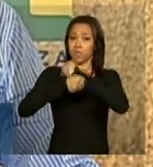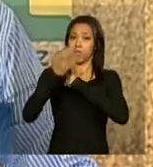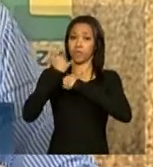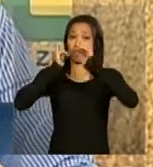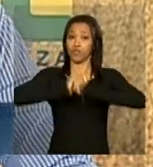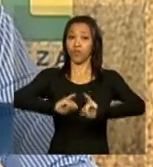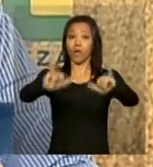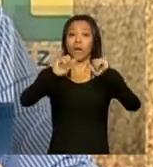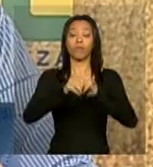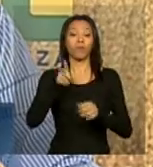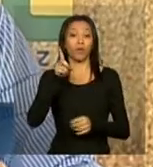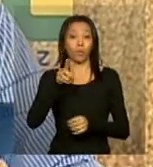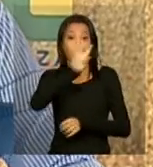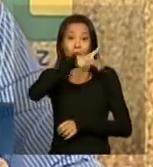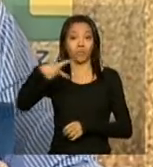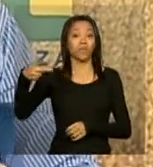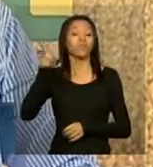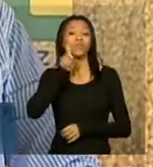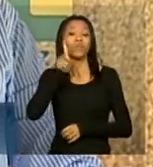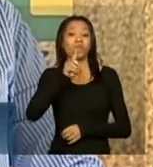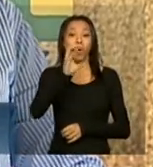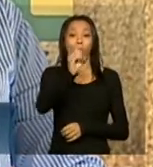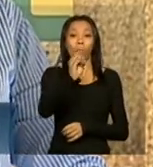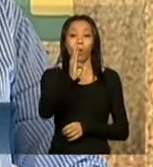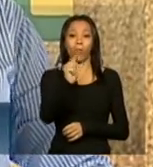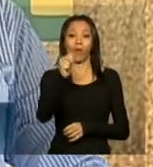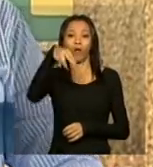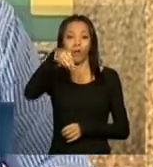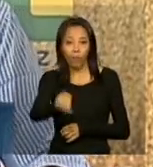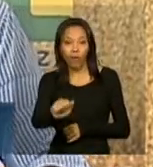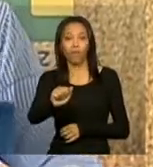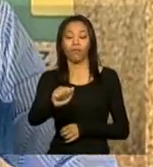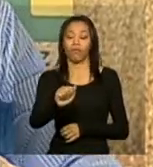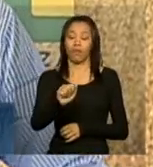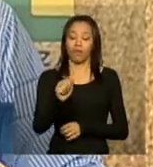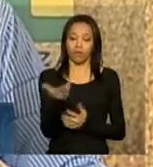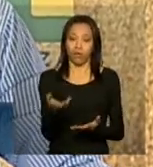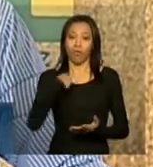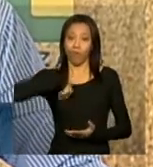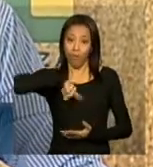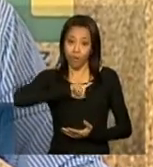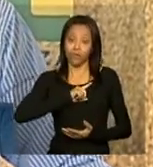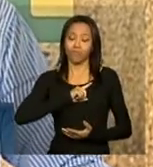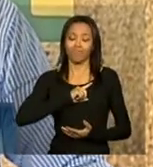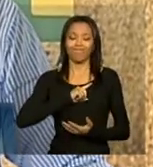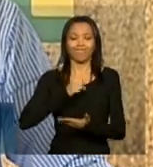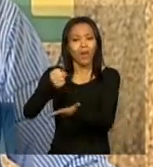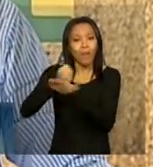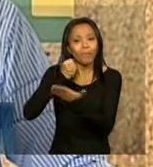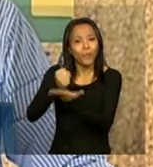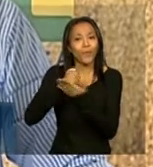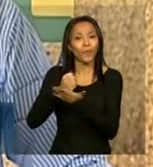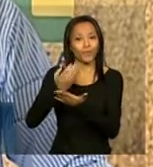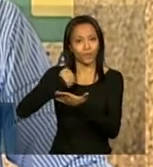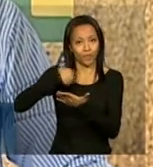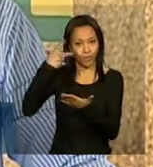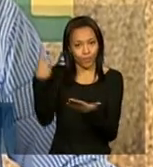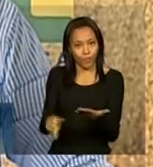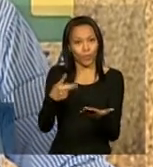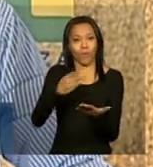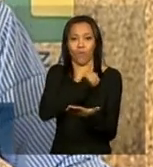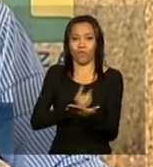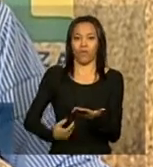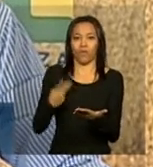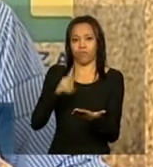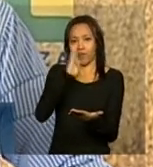Obama, é danosa ao setor do algodão brasileiro. Contamos com o apoio do nosso governo para